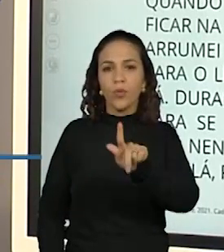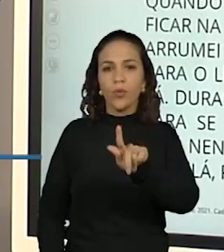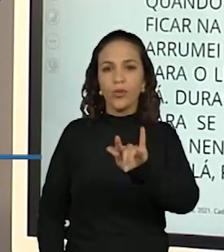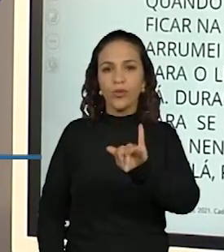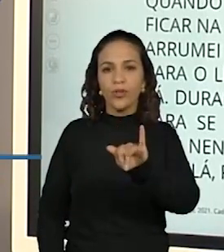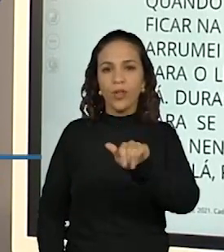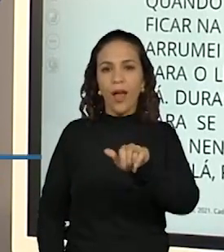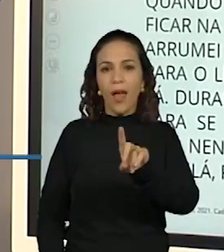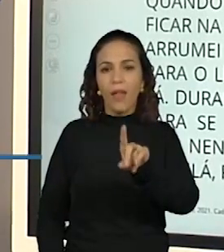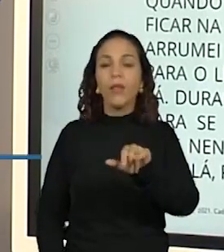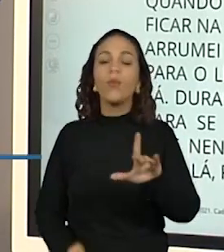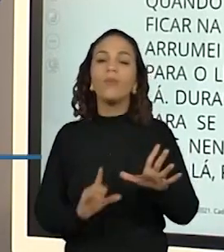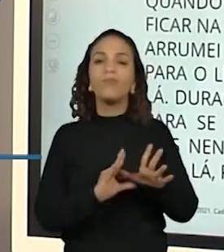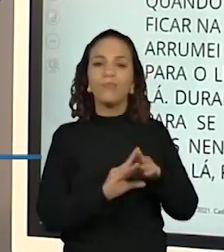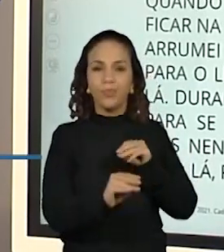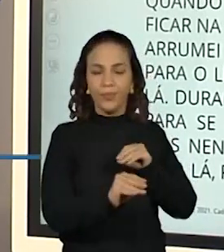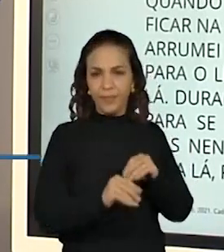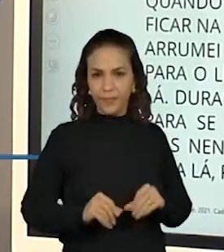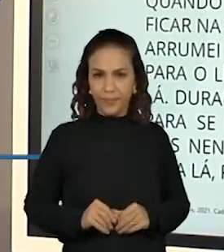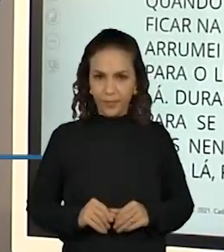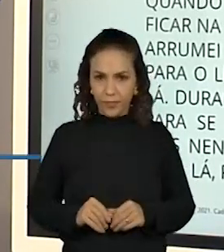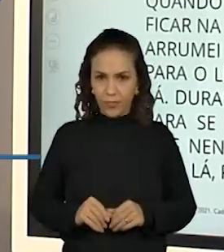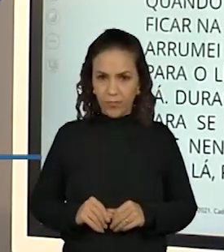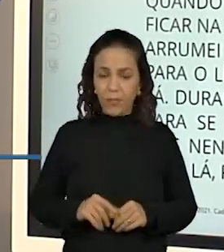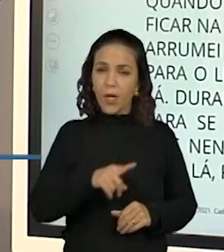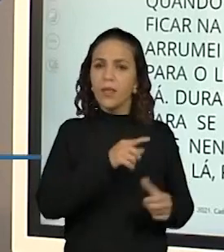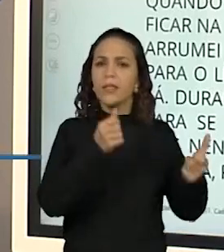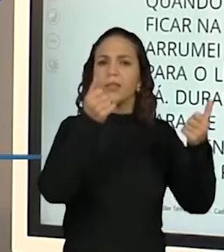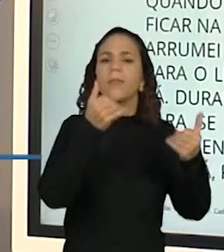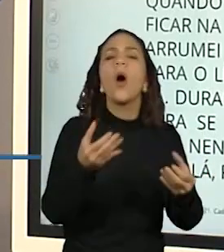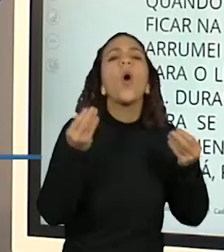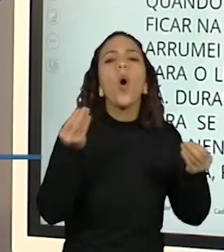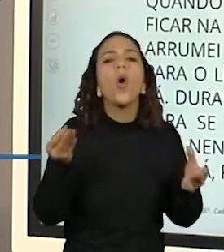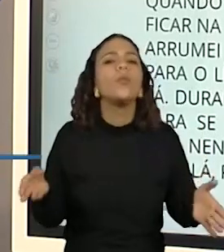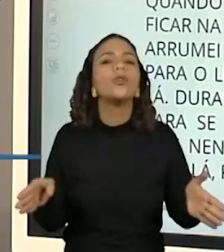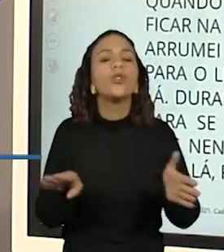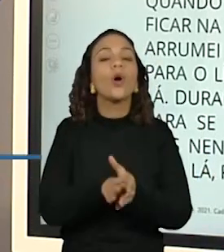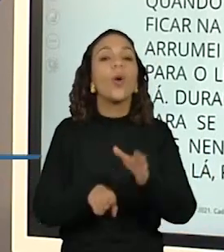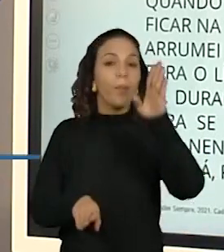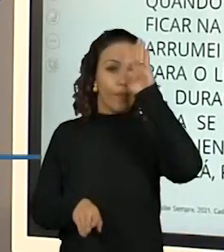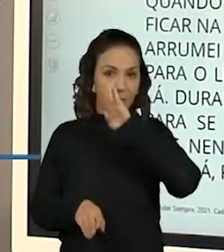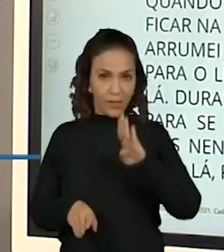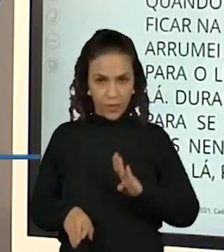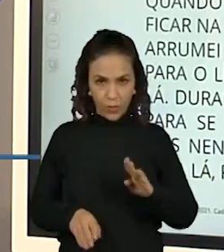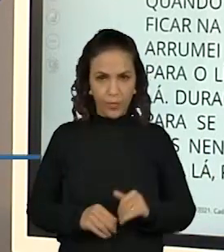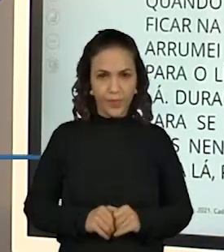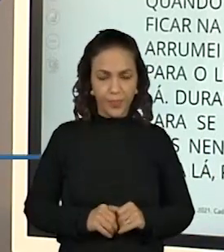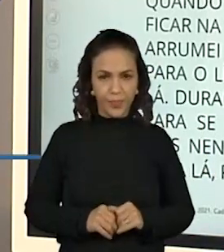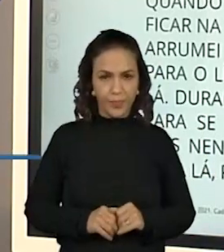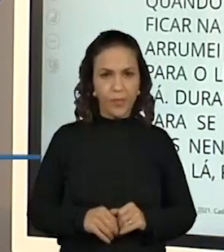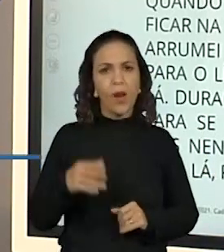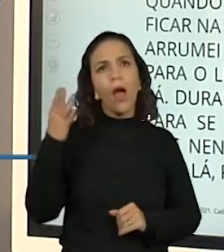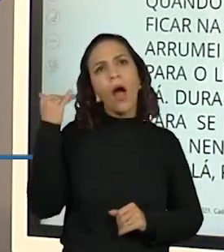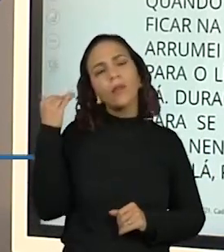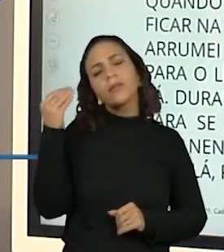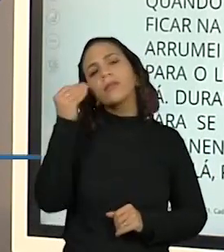lugar. Ela explica como veio parar no Brasil. Haviam tentado